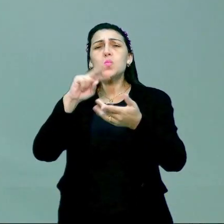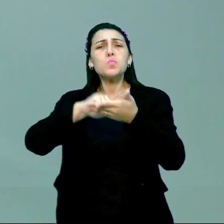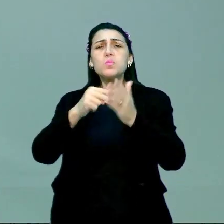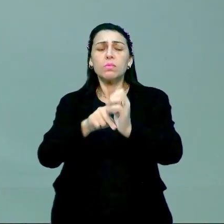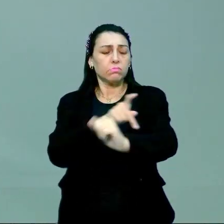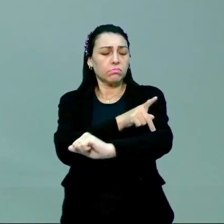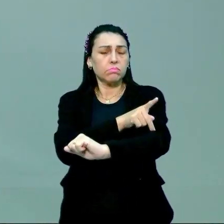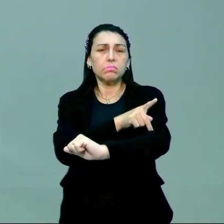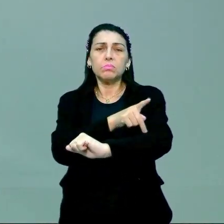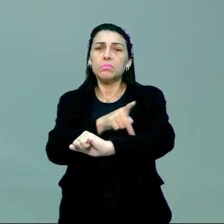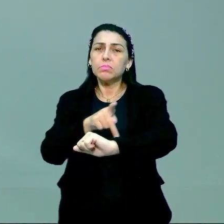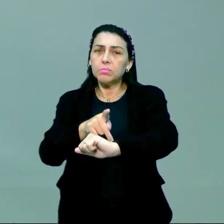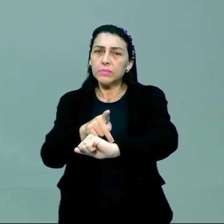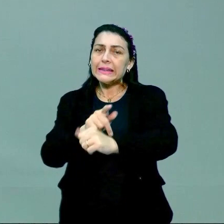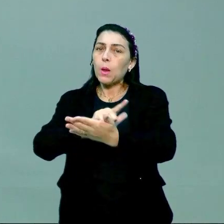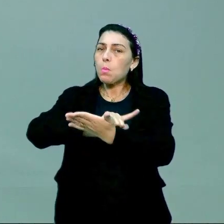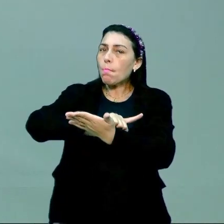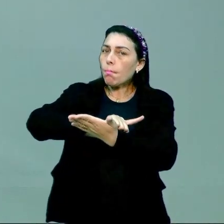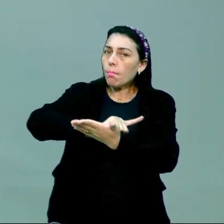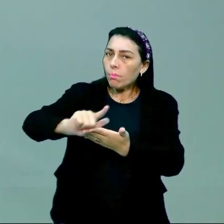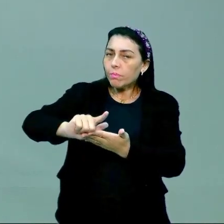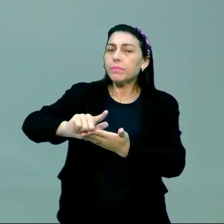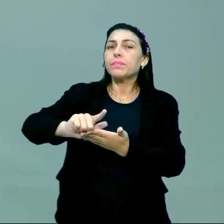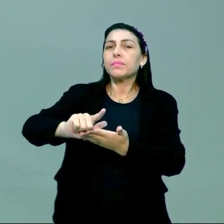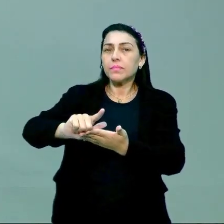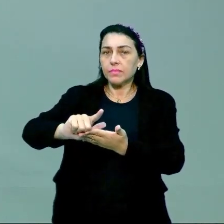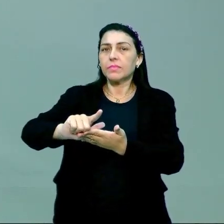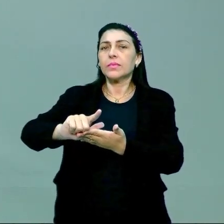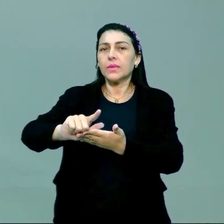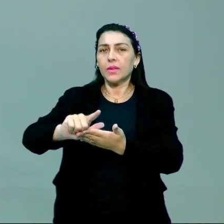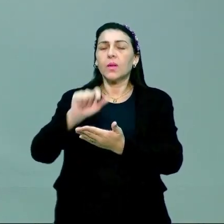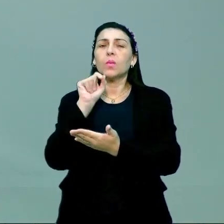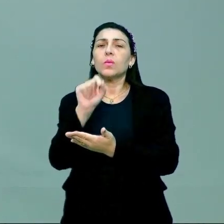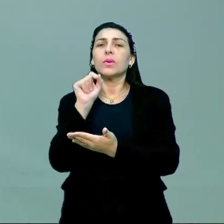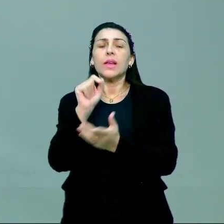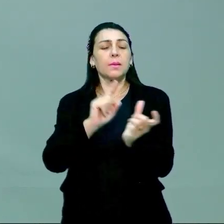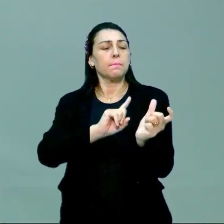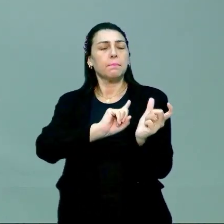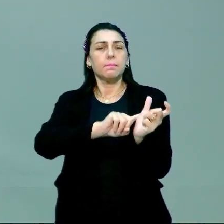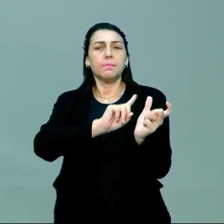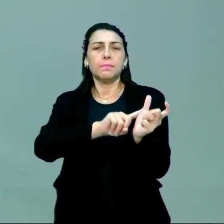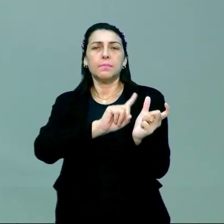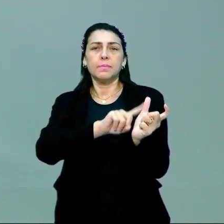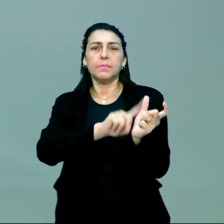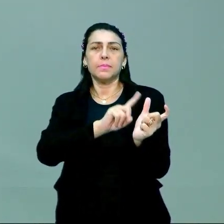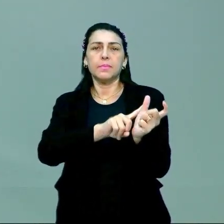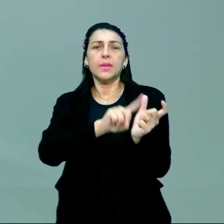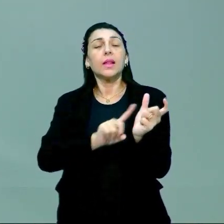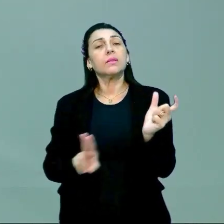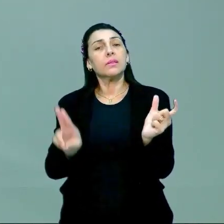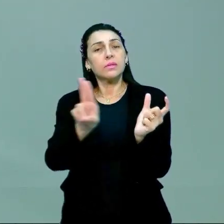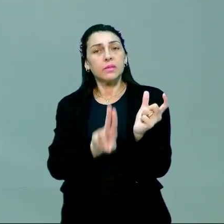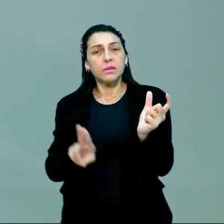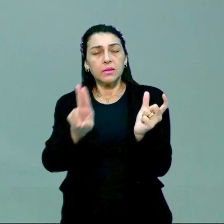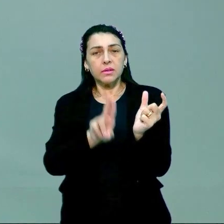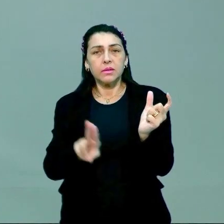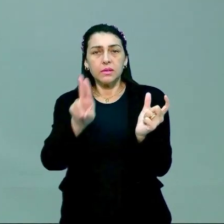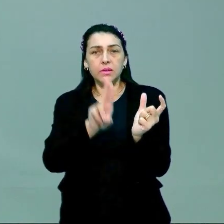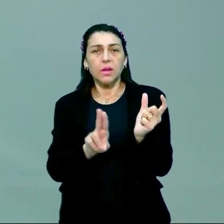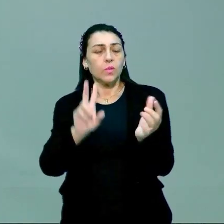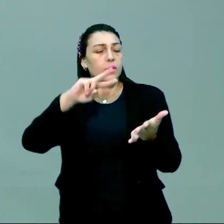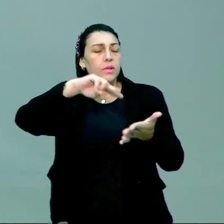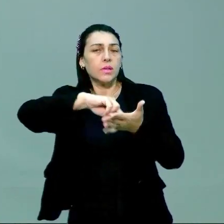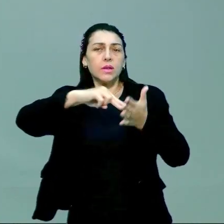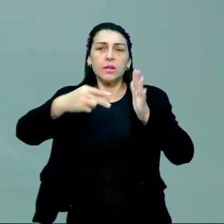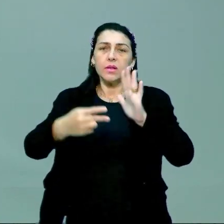Algo puro é algo limpo, né? Então, essa palavra ela está sendo utilizada no sentido